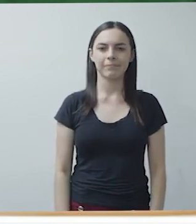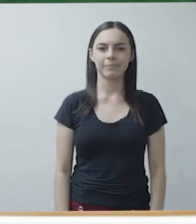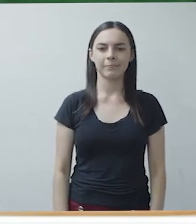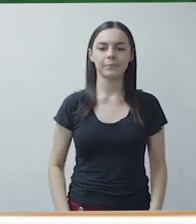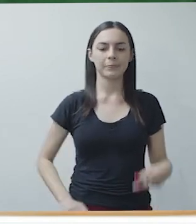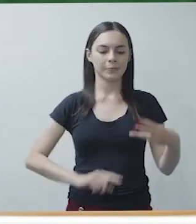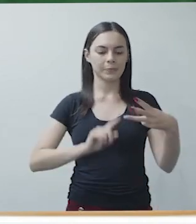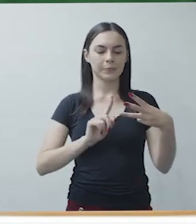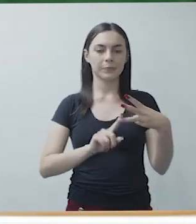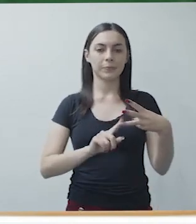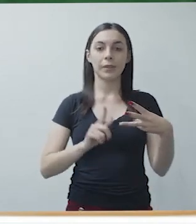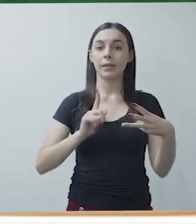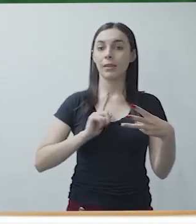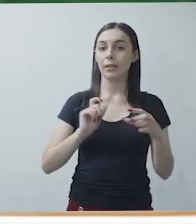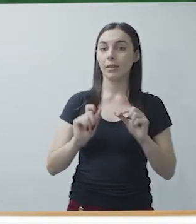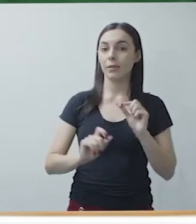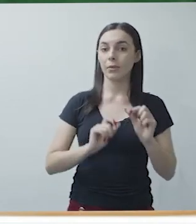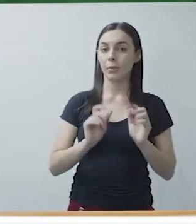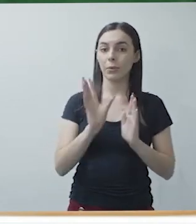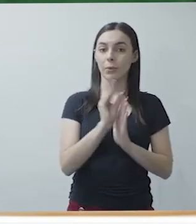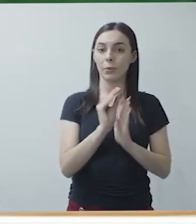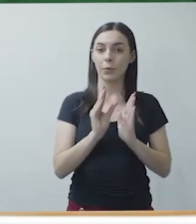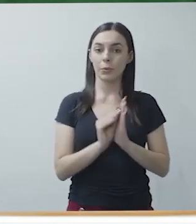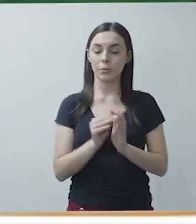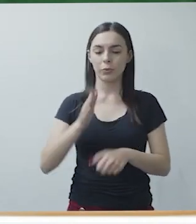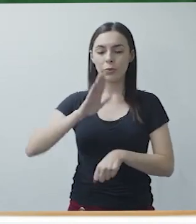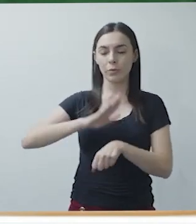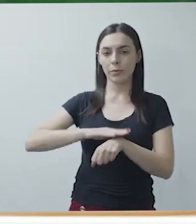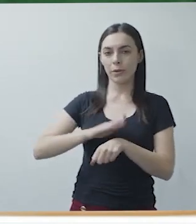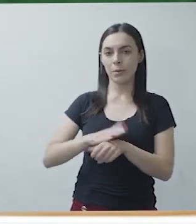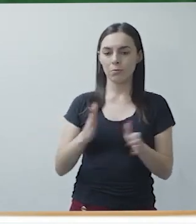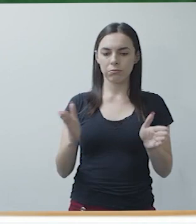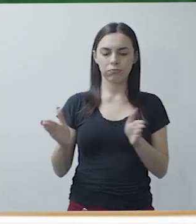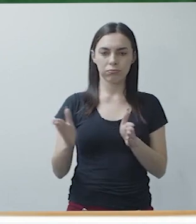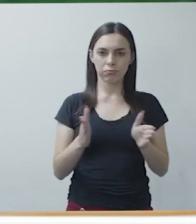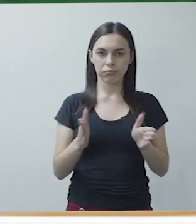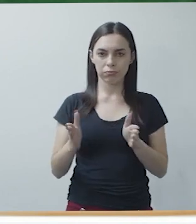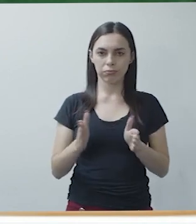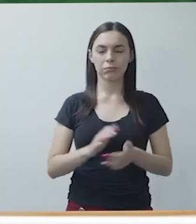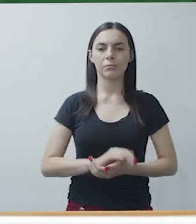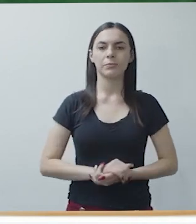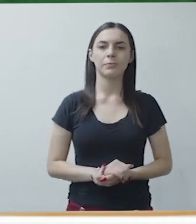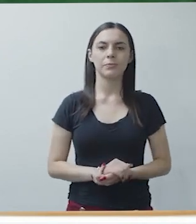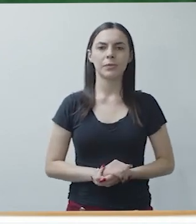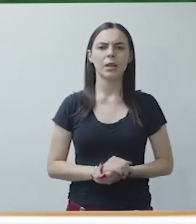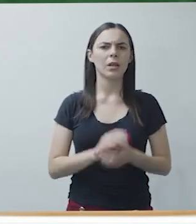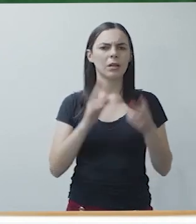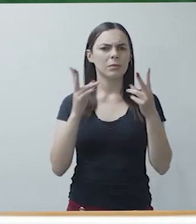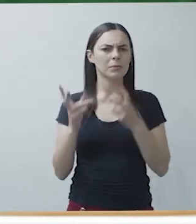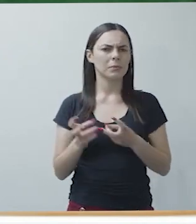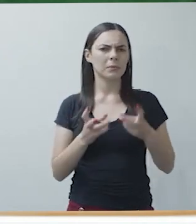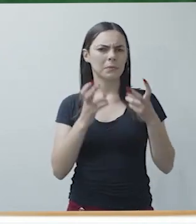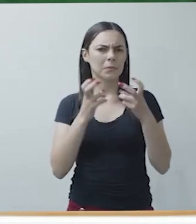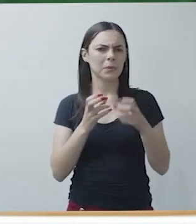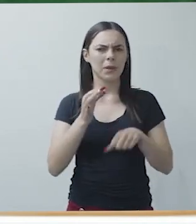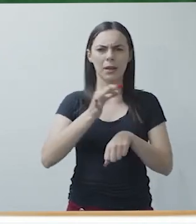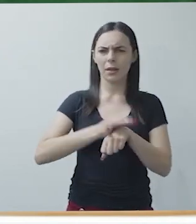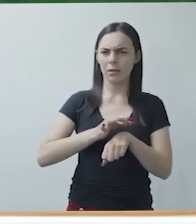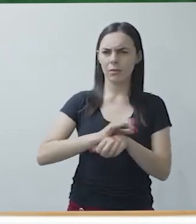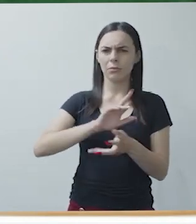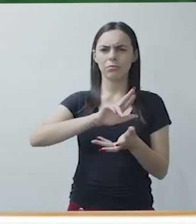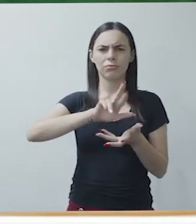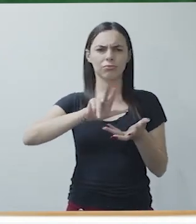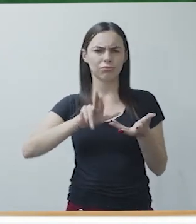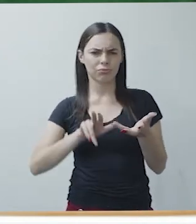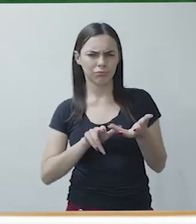Também tivemos hoje o nosso conteúdo sobre medida de tempo, né? Observamos todos os relógios, né?